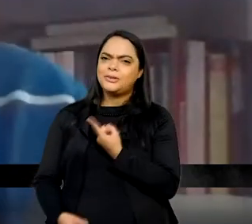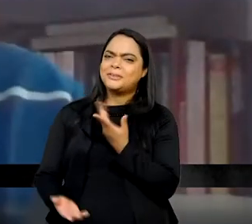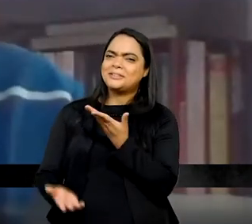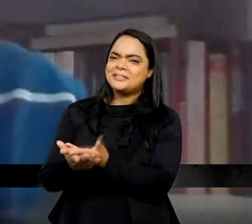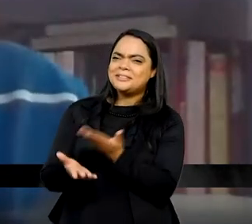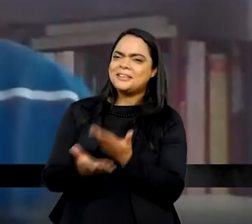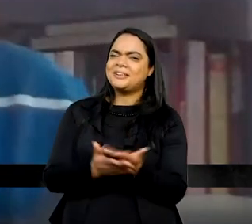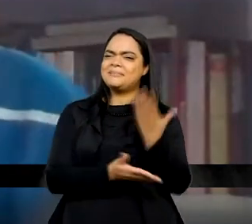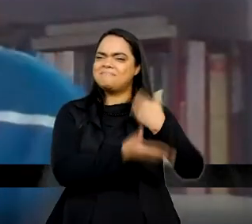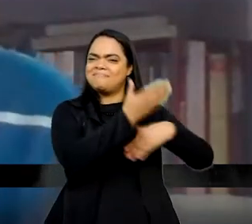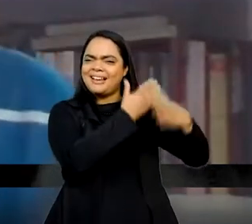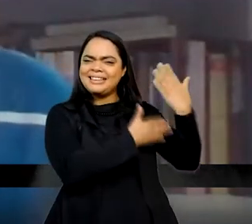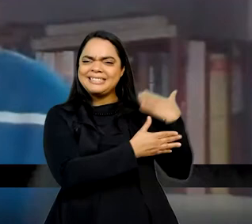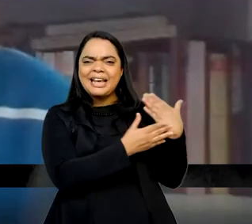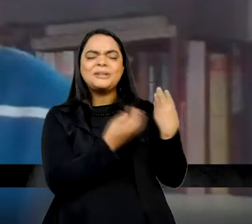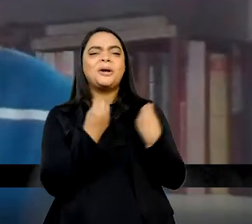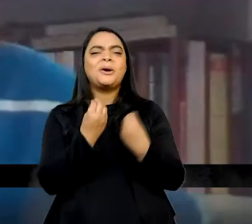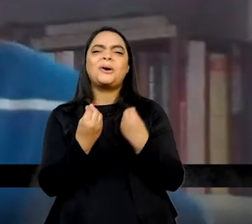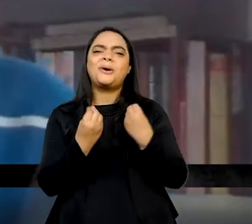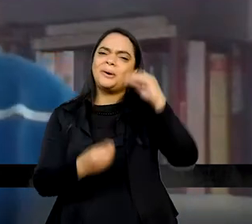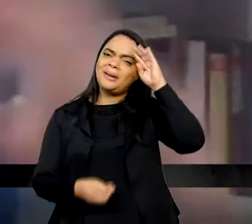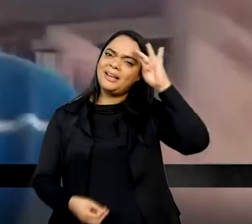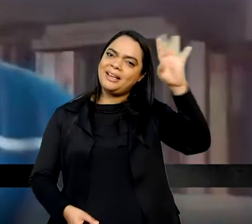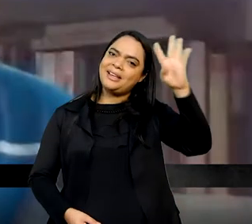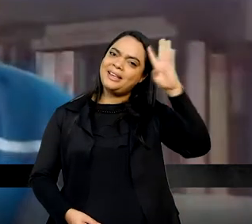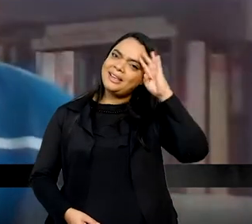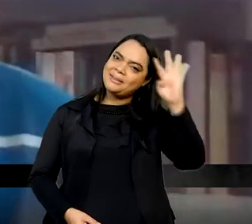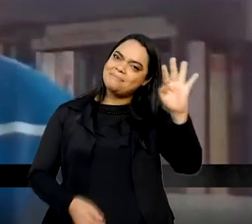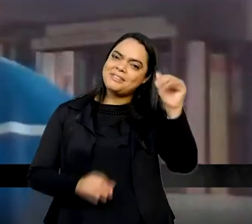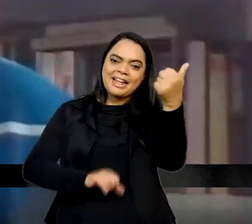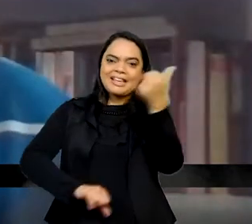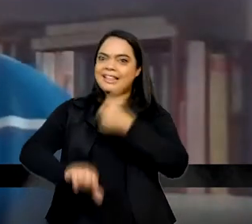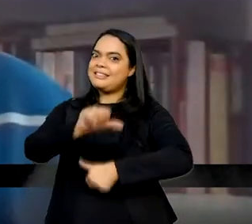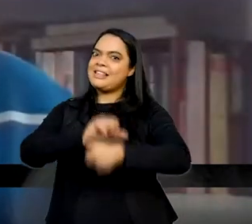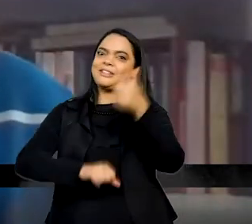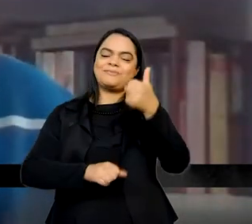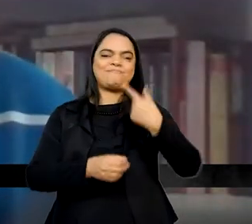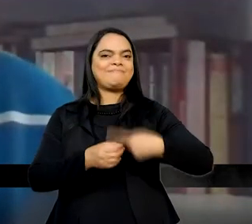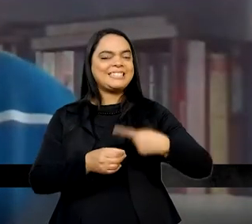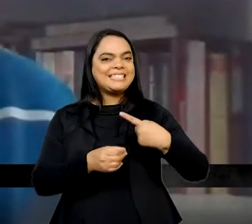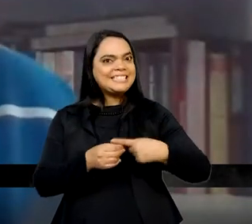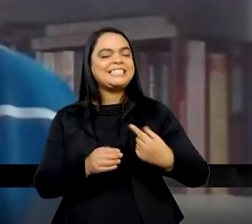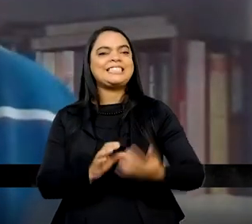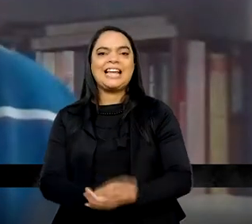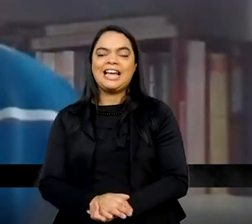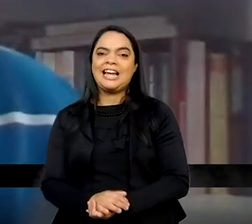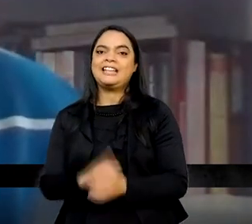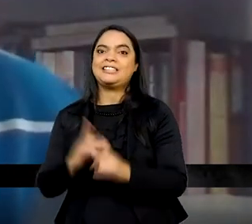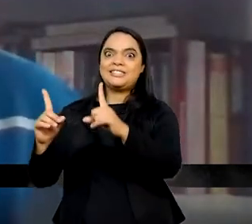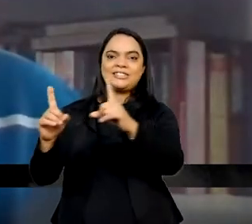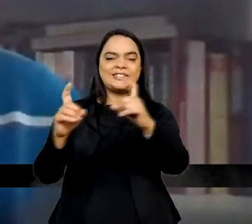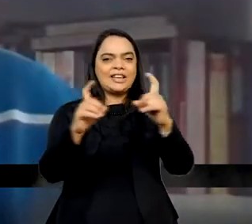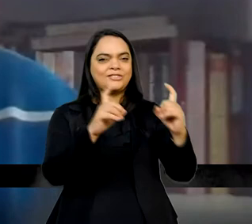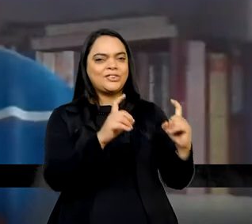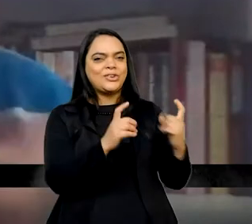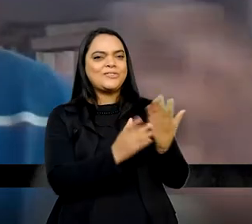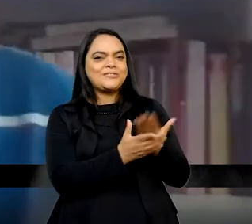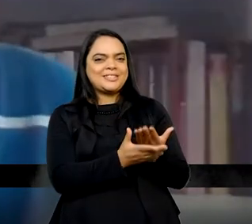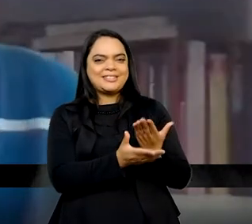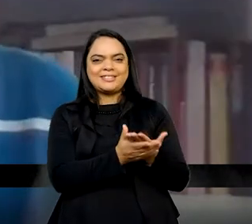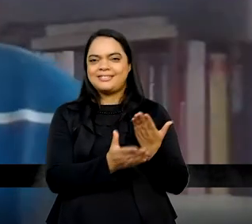iria esboçar todo esse redemoinho na cidade, né? Fotografias lá, sem